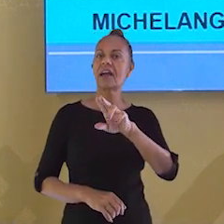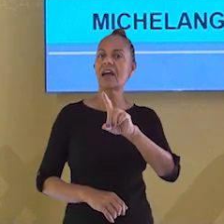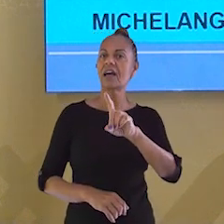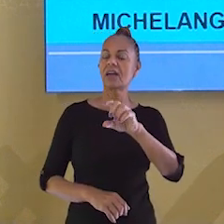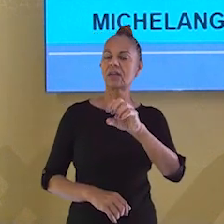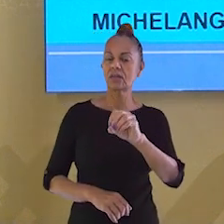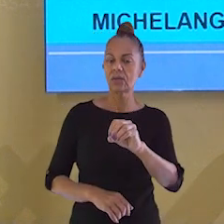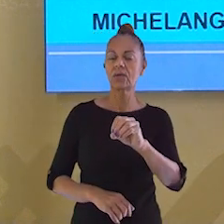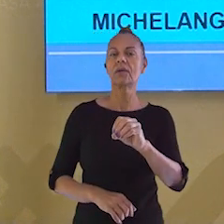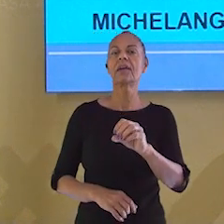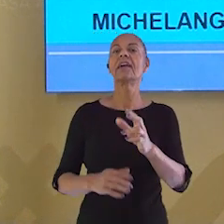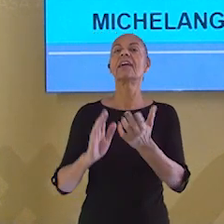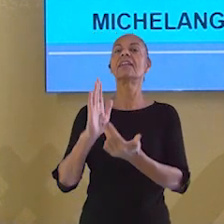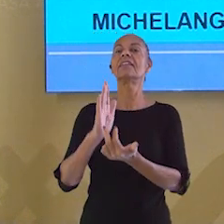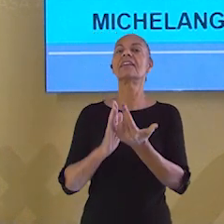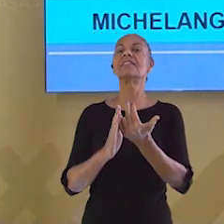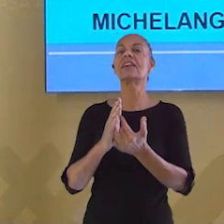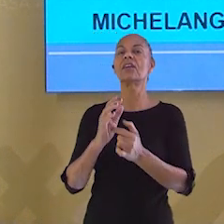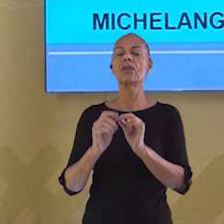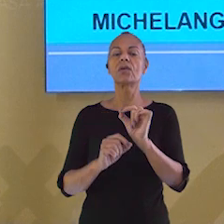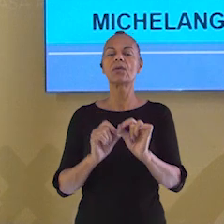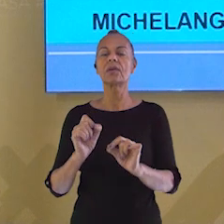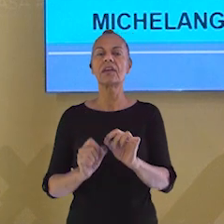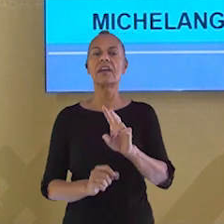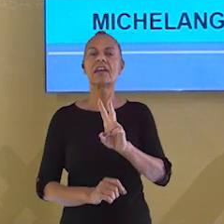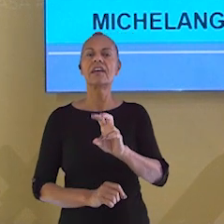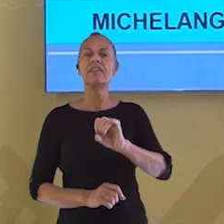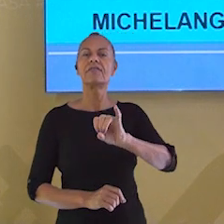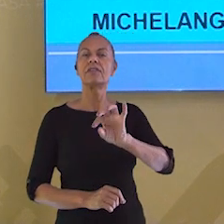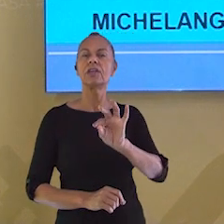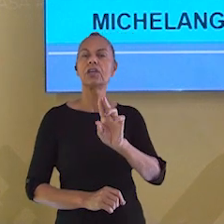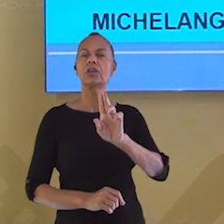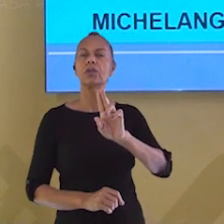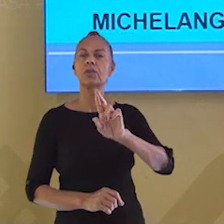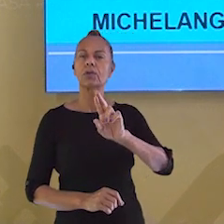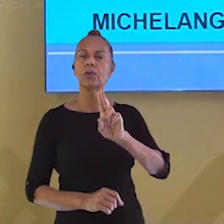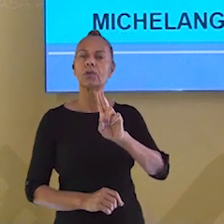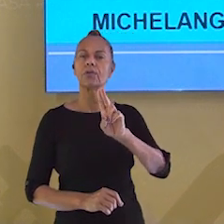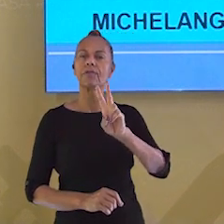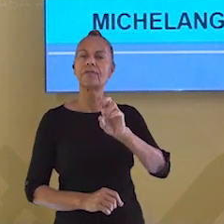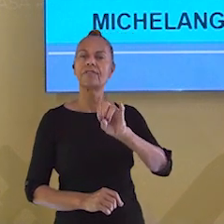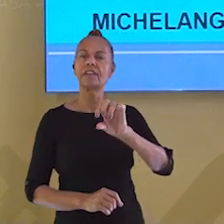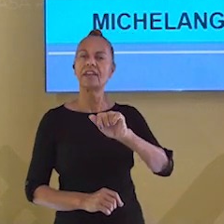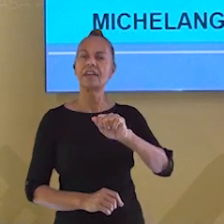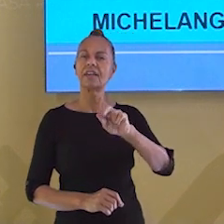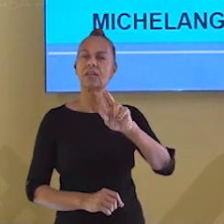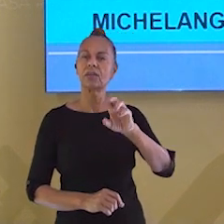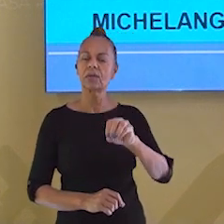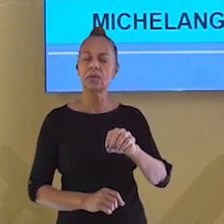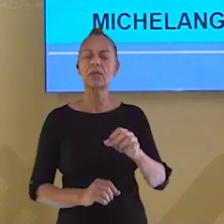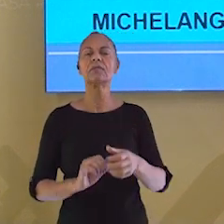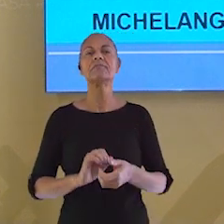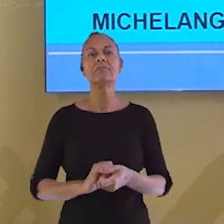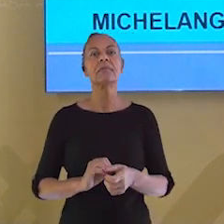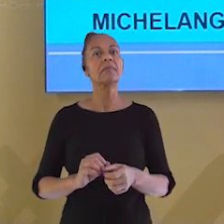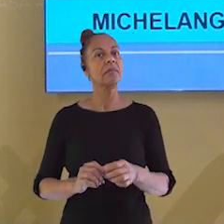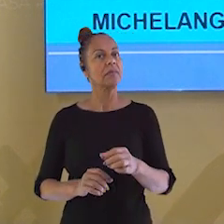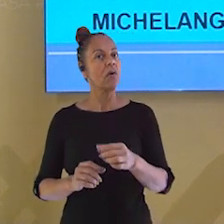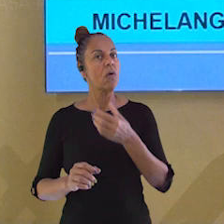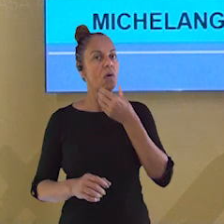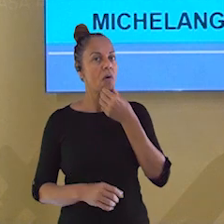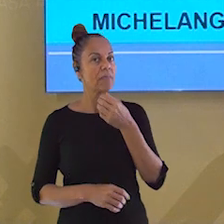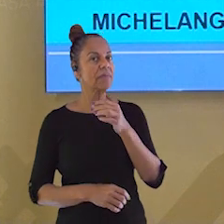ideais do corpo perfeito do arquiteto romano Marcus Vitruvius Polio. Donatello, que era o exímio